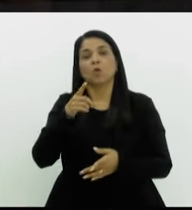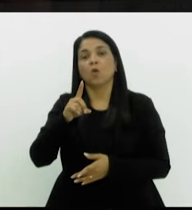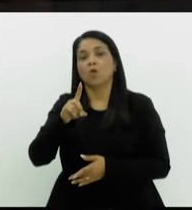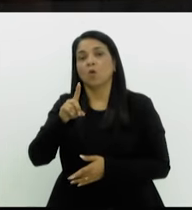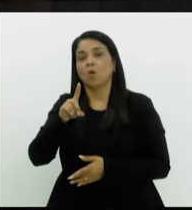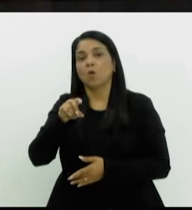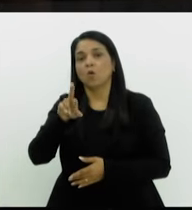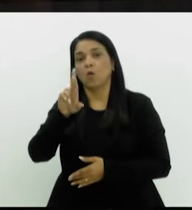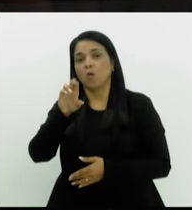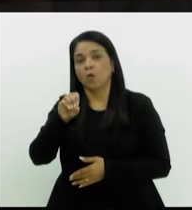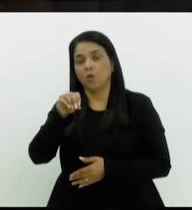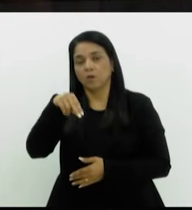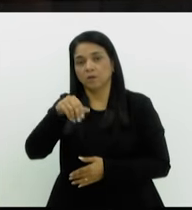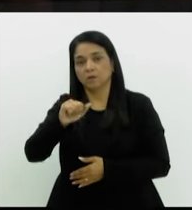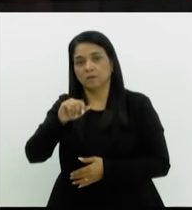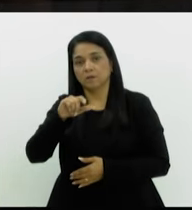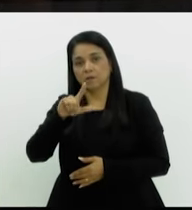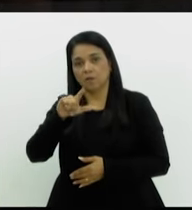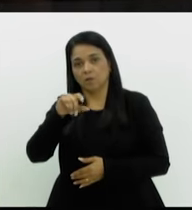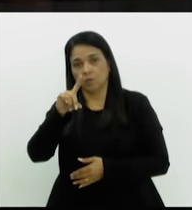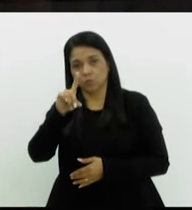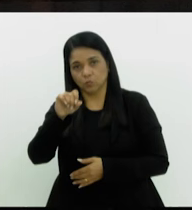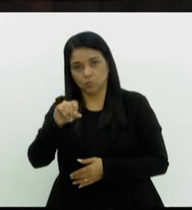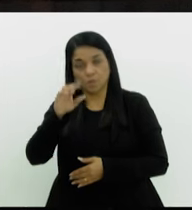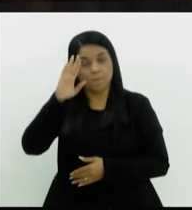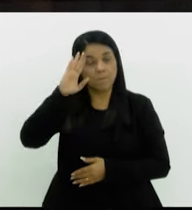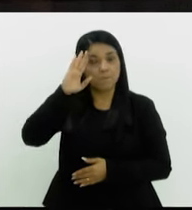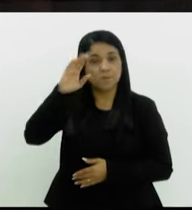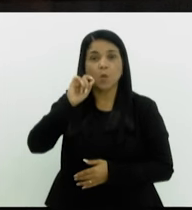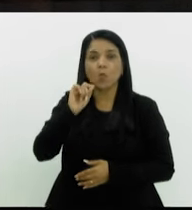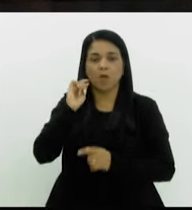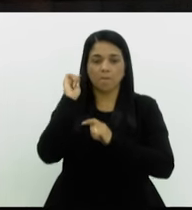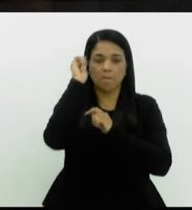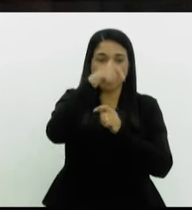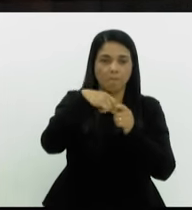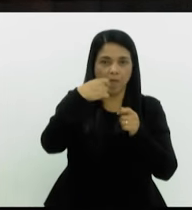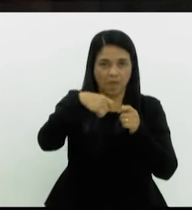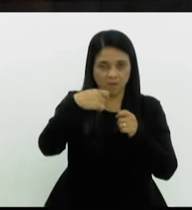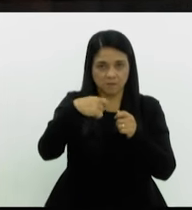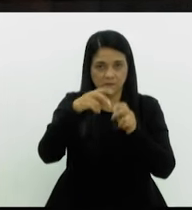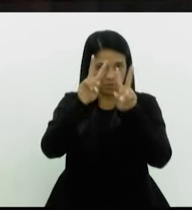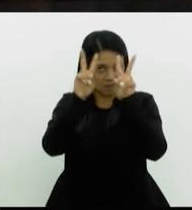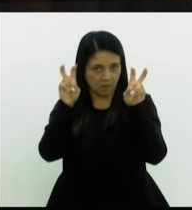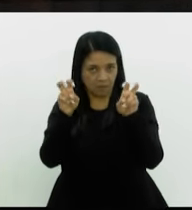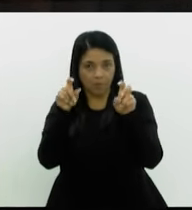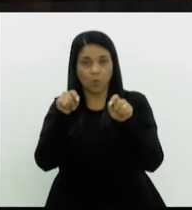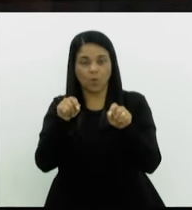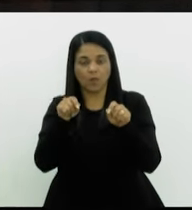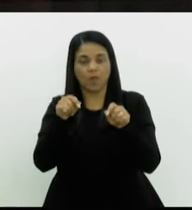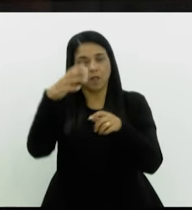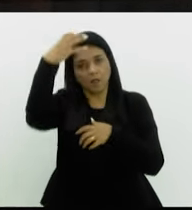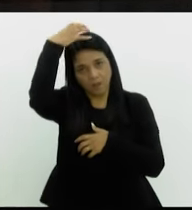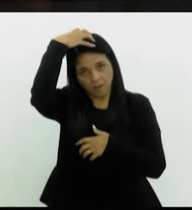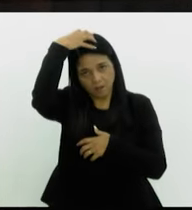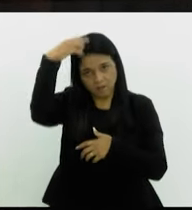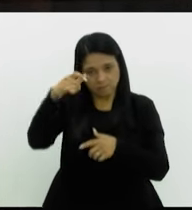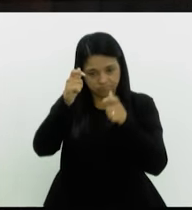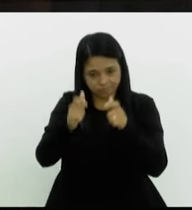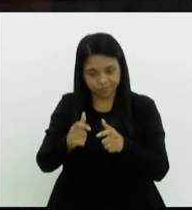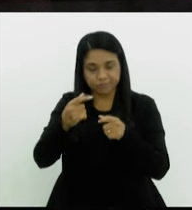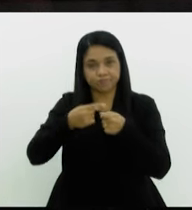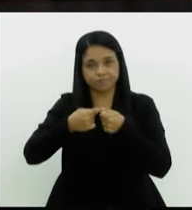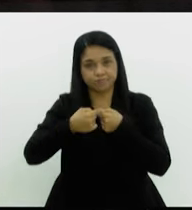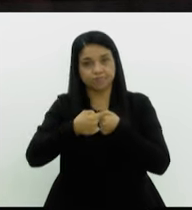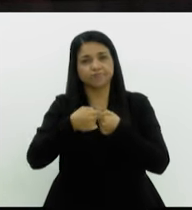de um assunto que é fundamental para a pesca em Angra dos Reis, que é o desembaraço de uma dúvida